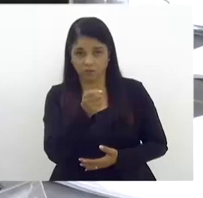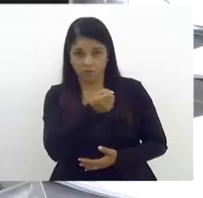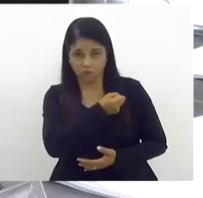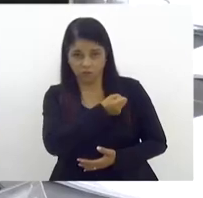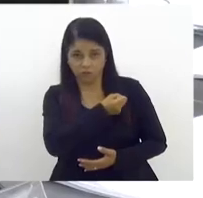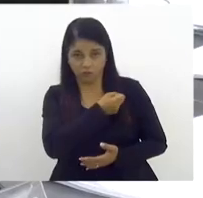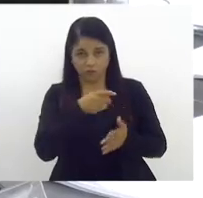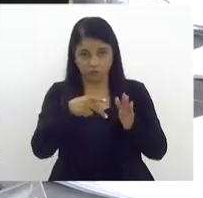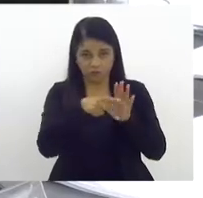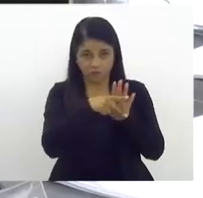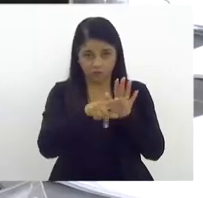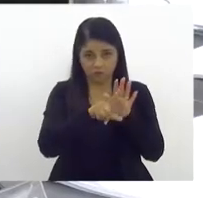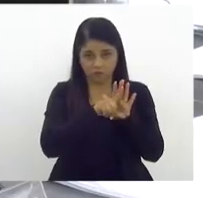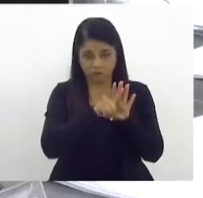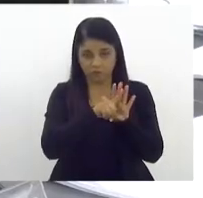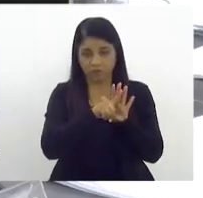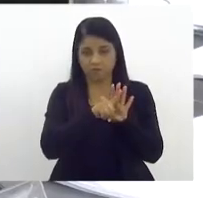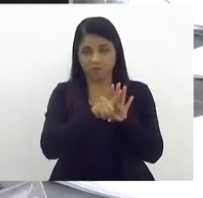até...